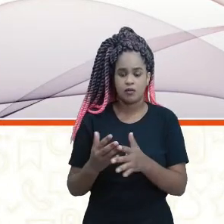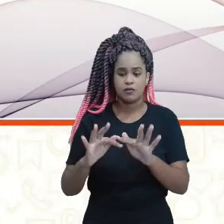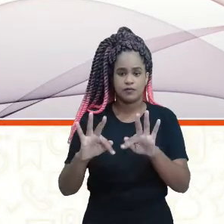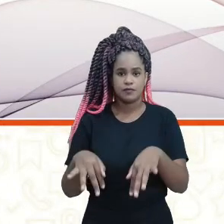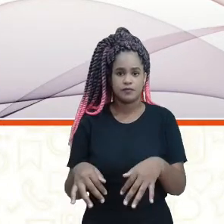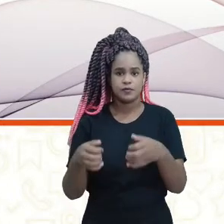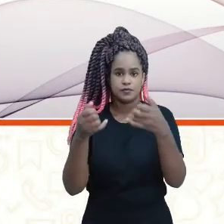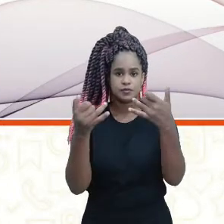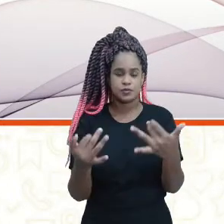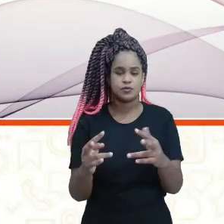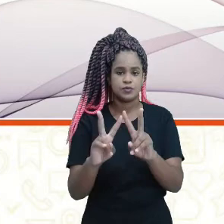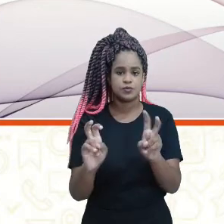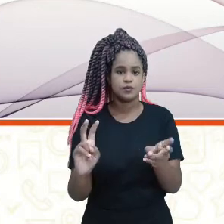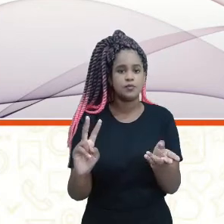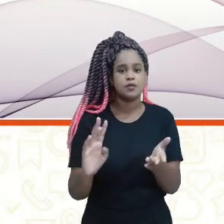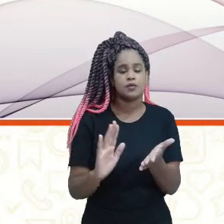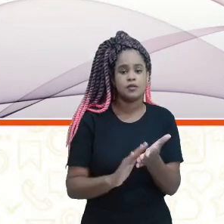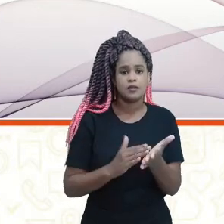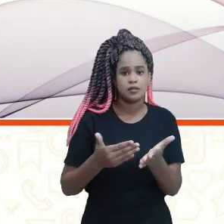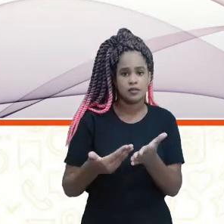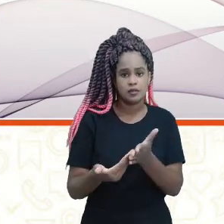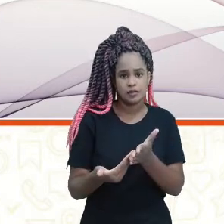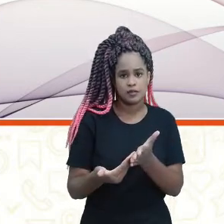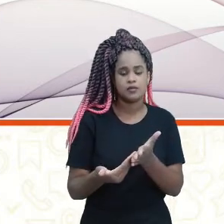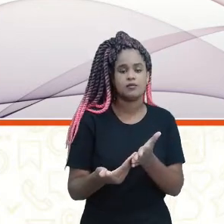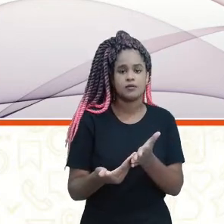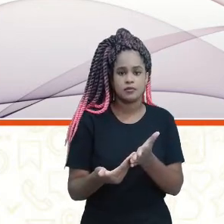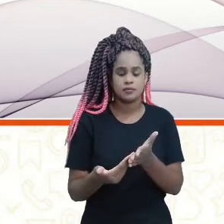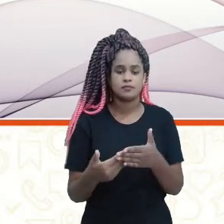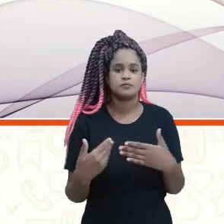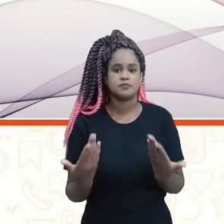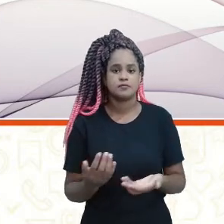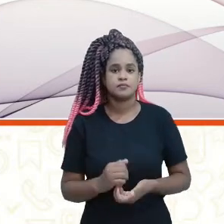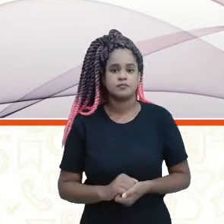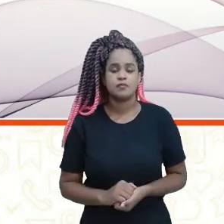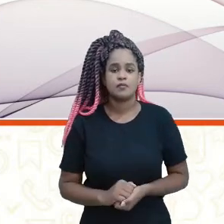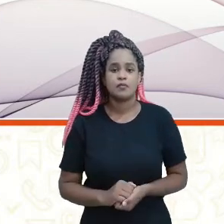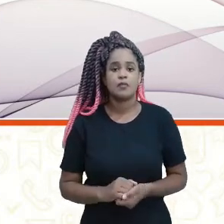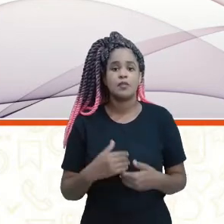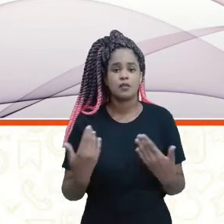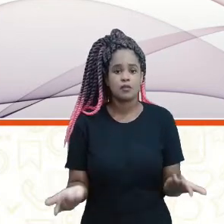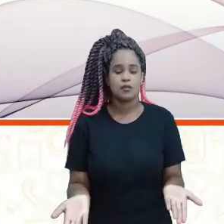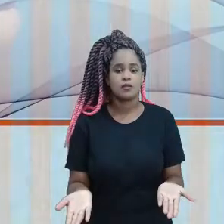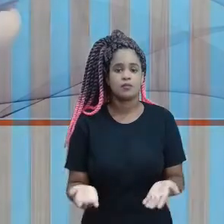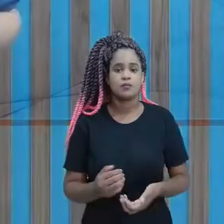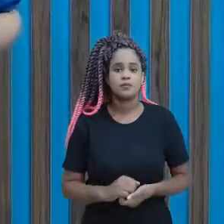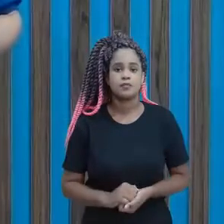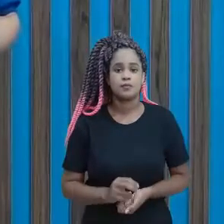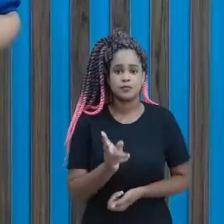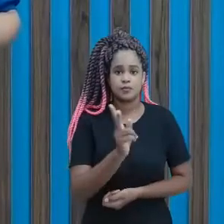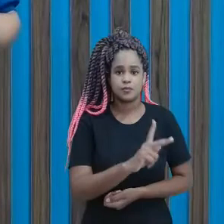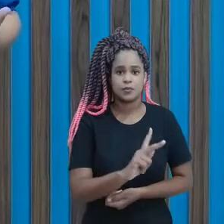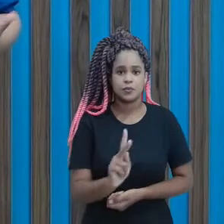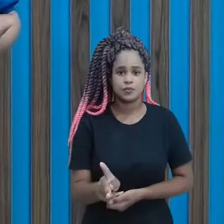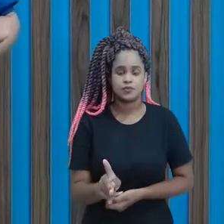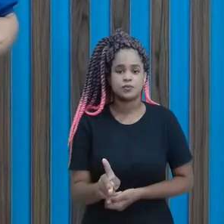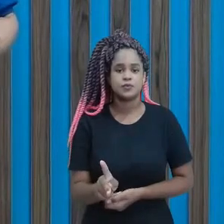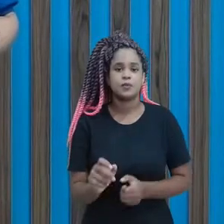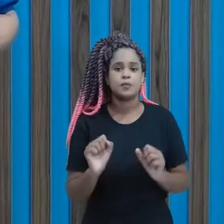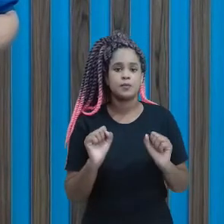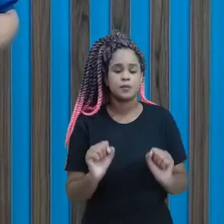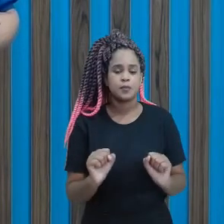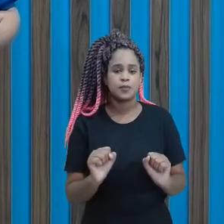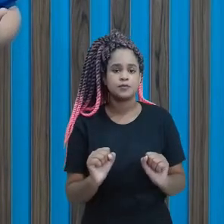a atuação do intérprete. Na verdade, no momento anterior, o professor pode se